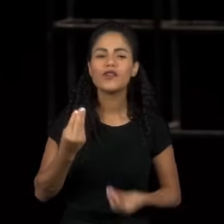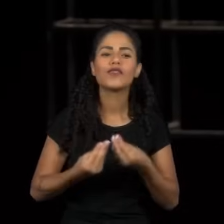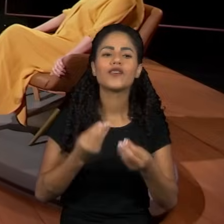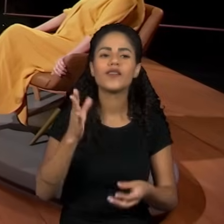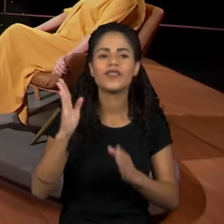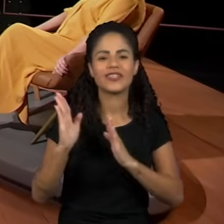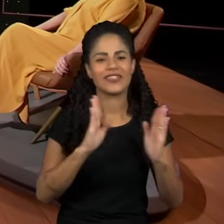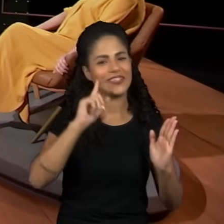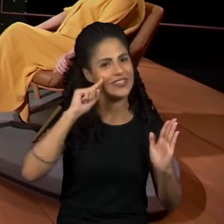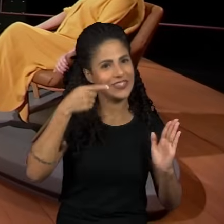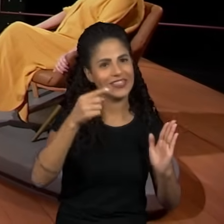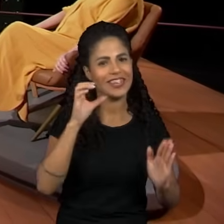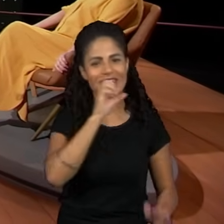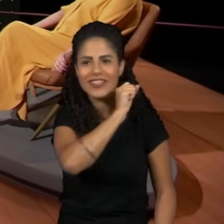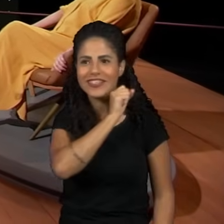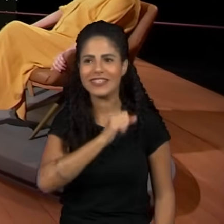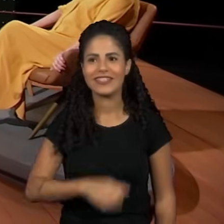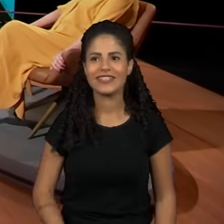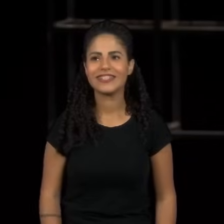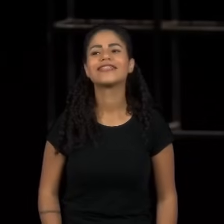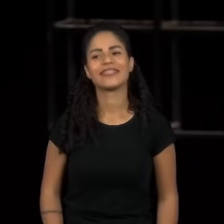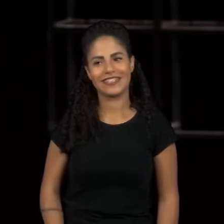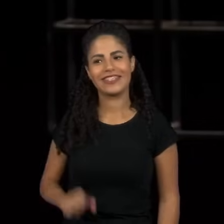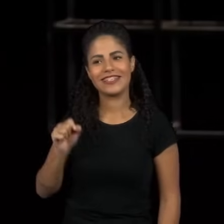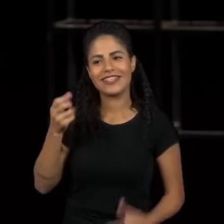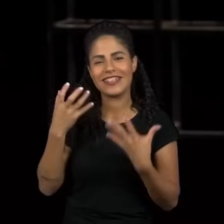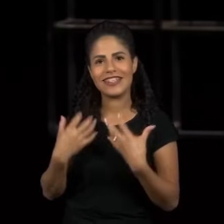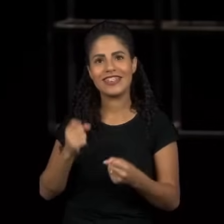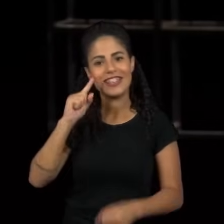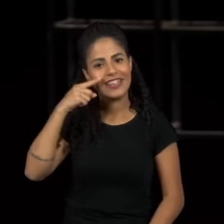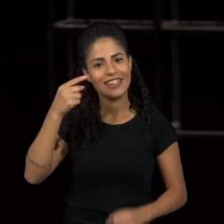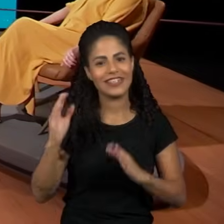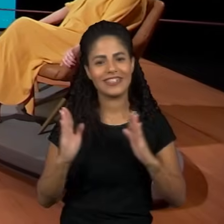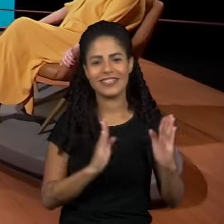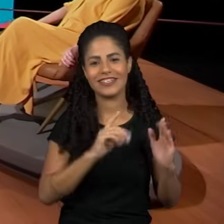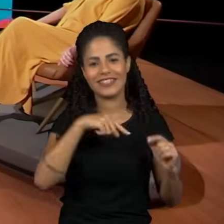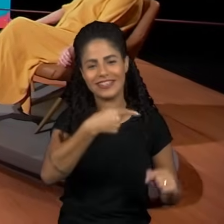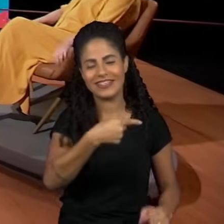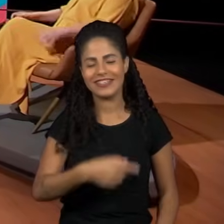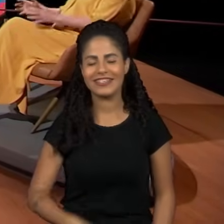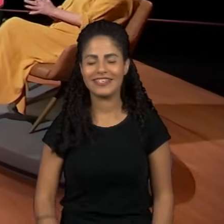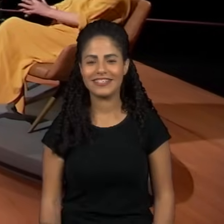no próximo bloco? Vamos. A gente volta já com Selma e Grey.